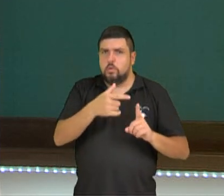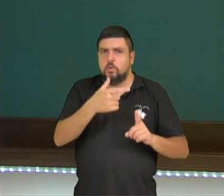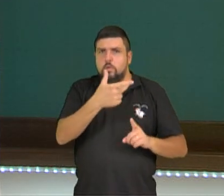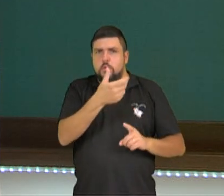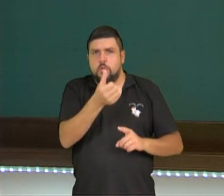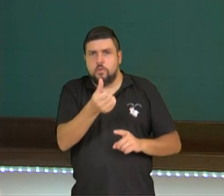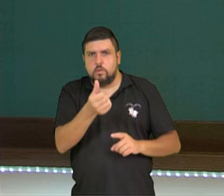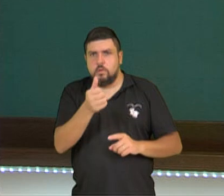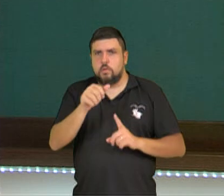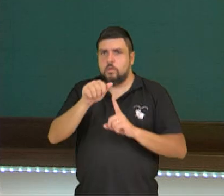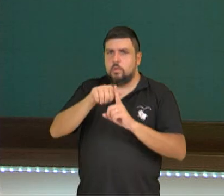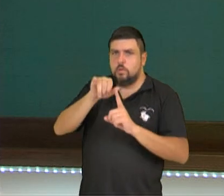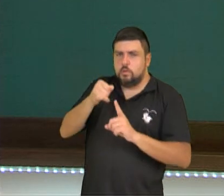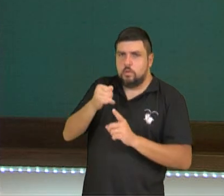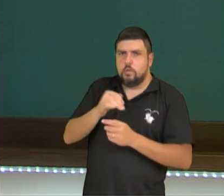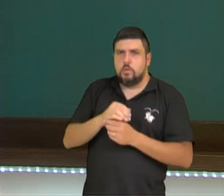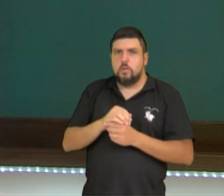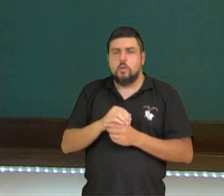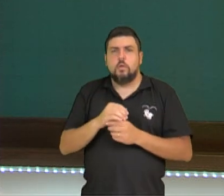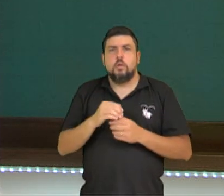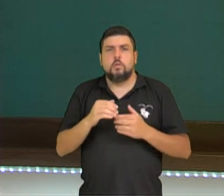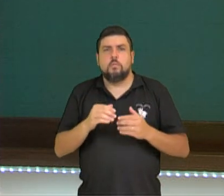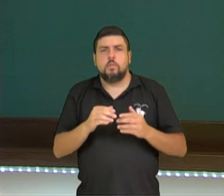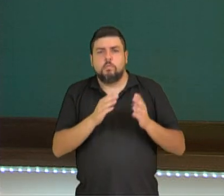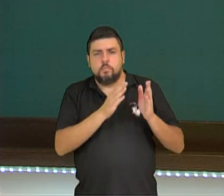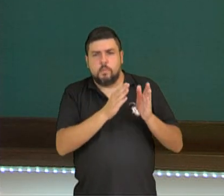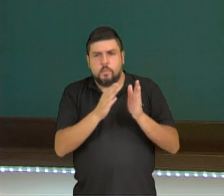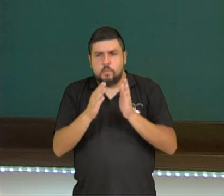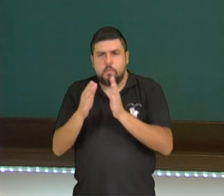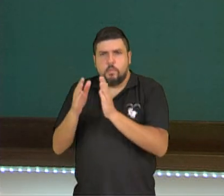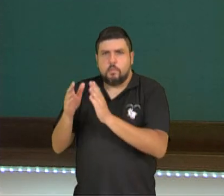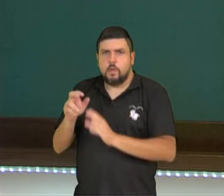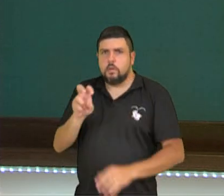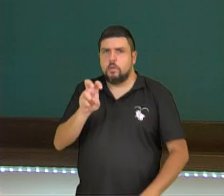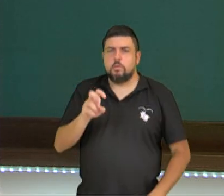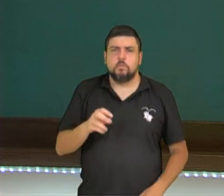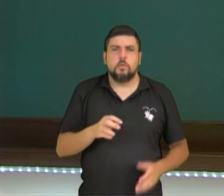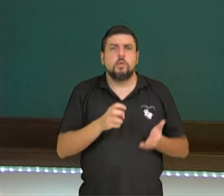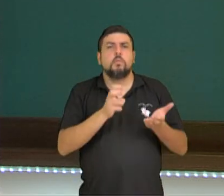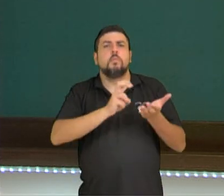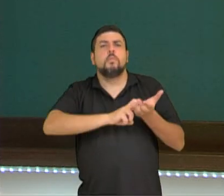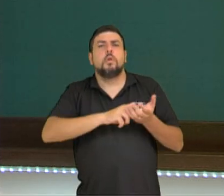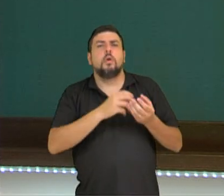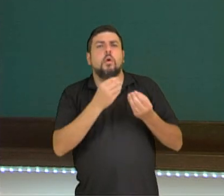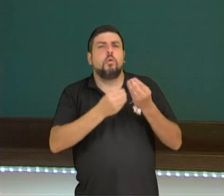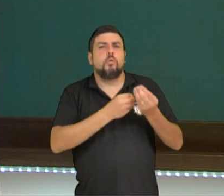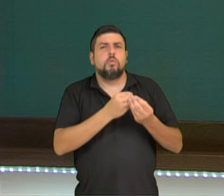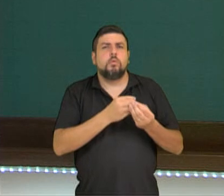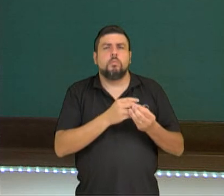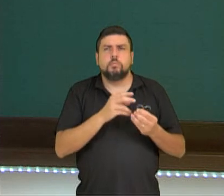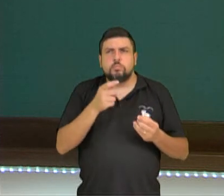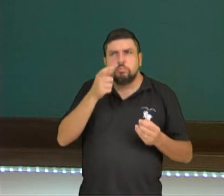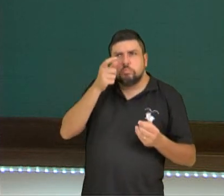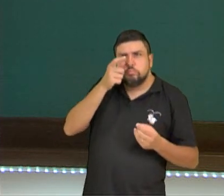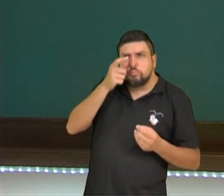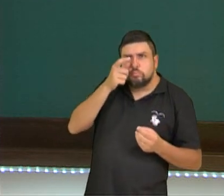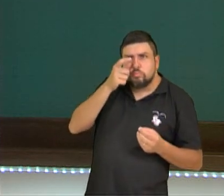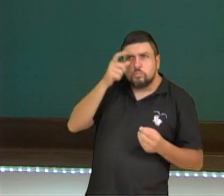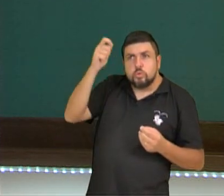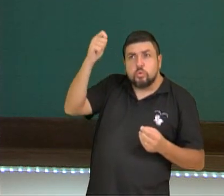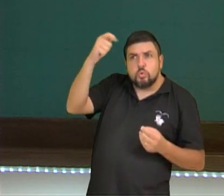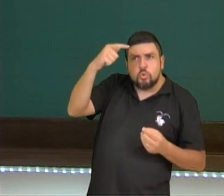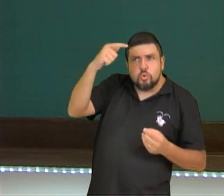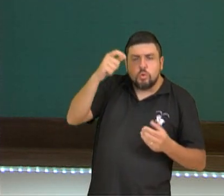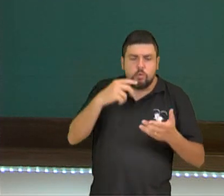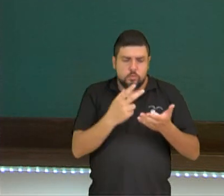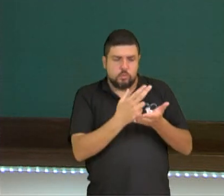são 5, você coloca ali 5 dias. E aí você vai dizer como foi pela manhã. Aí o desenho lá que você fez, é um sol, então tinha sol